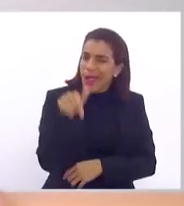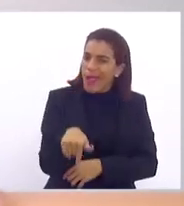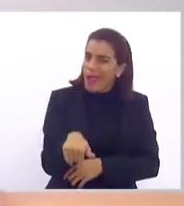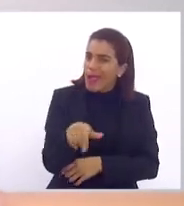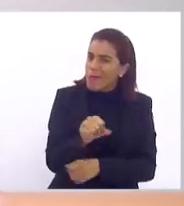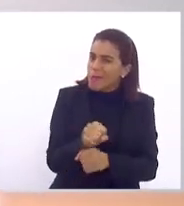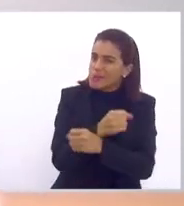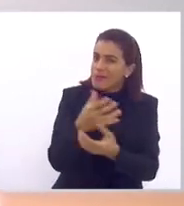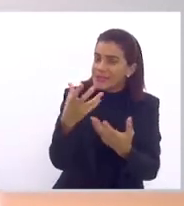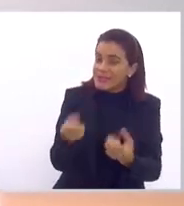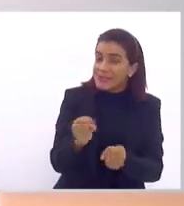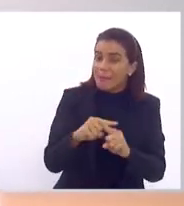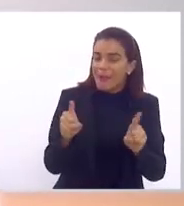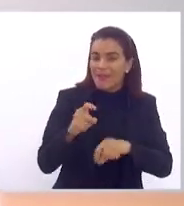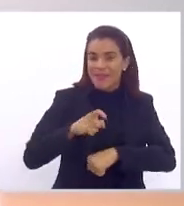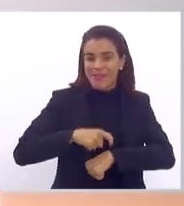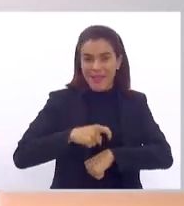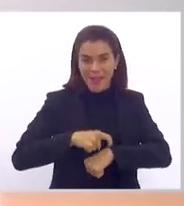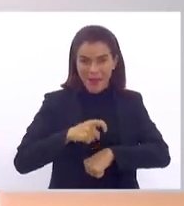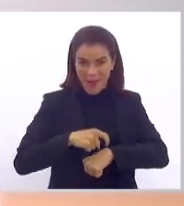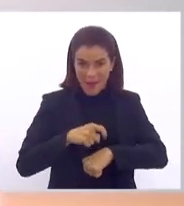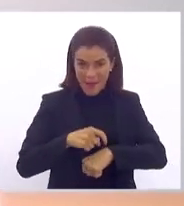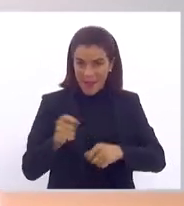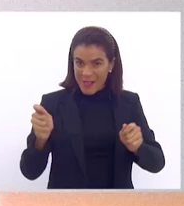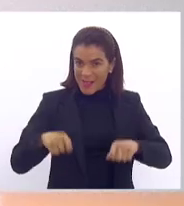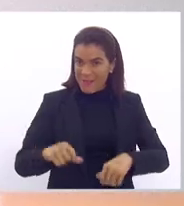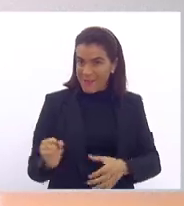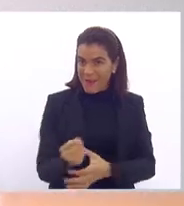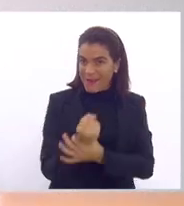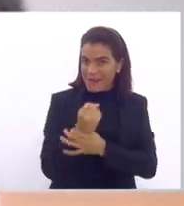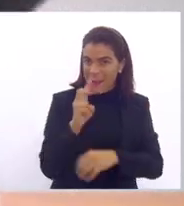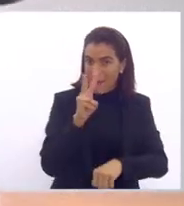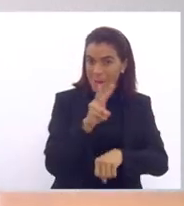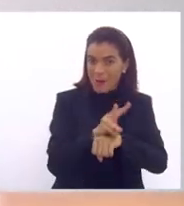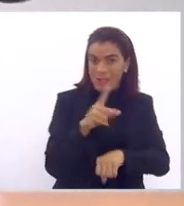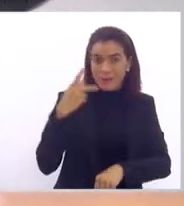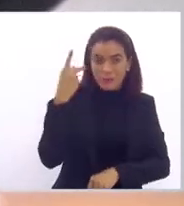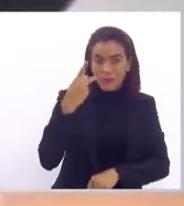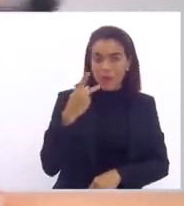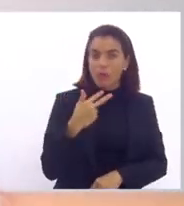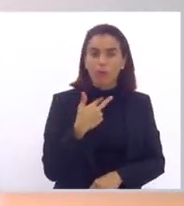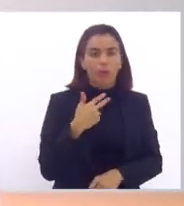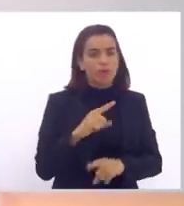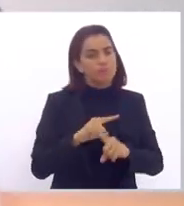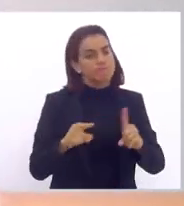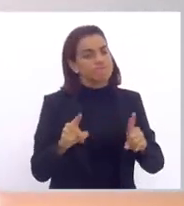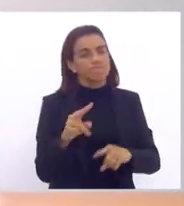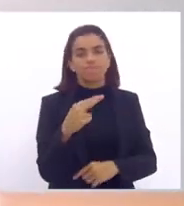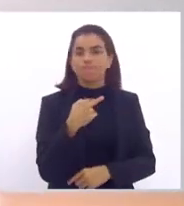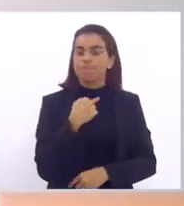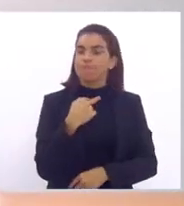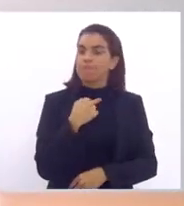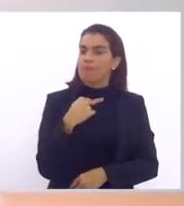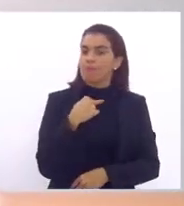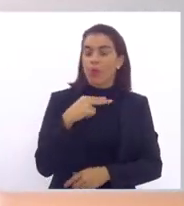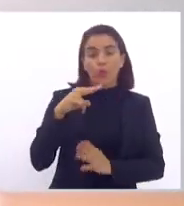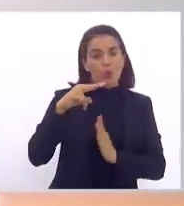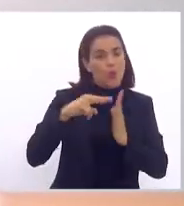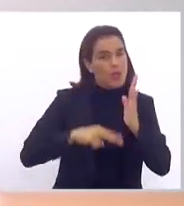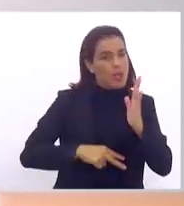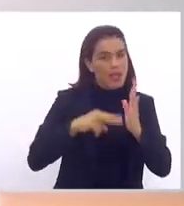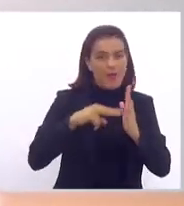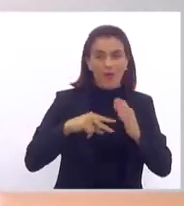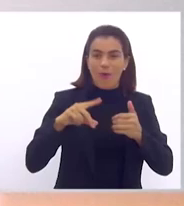inaceitável mas na hora que serve para garantir a imunidade do Parlamento aí não pode aí não se lê o 27